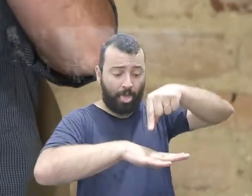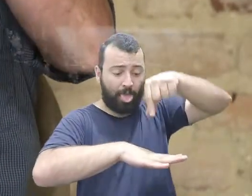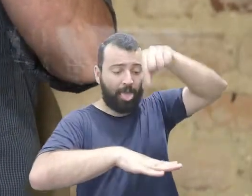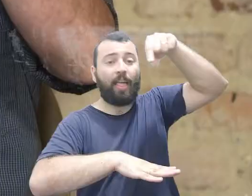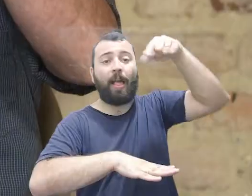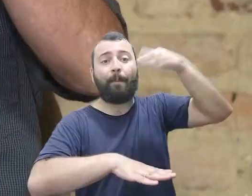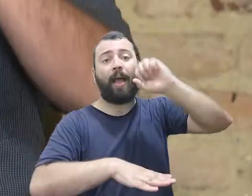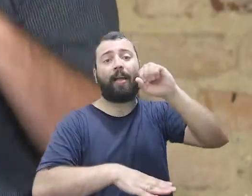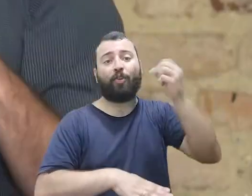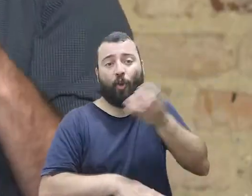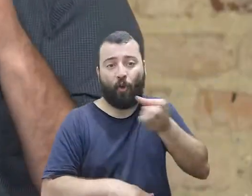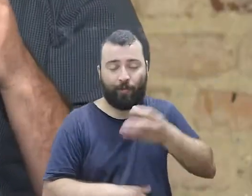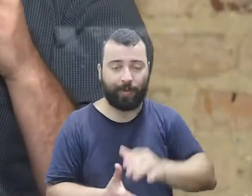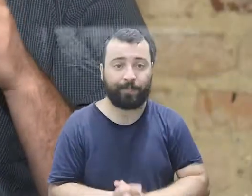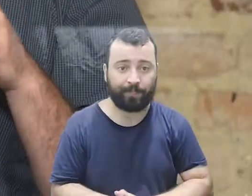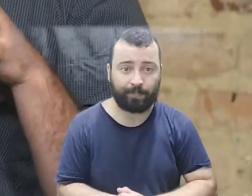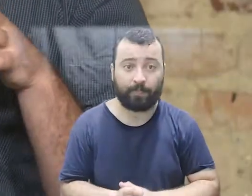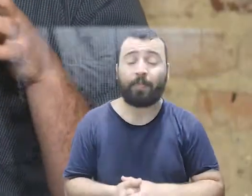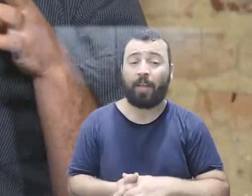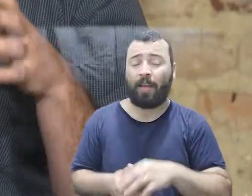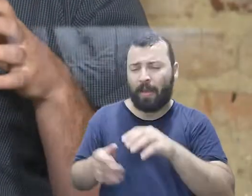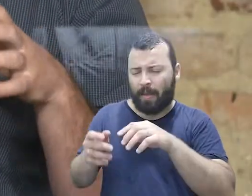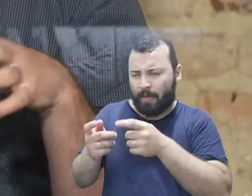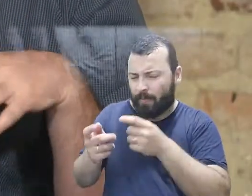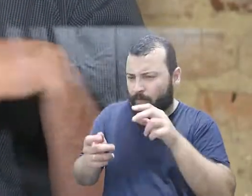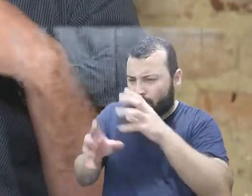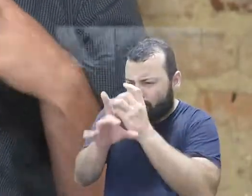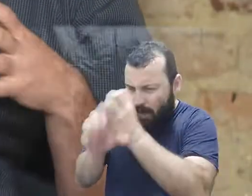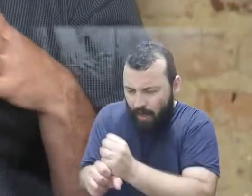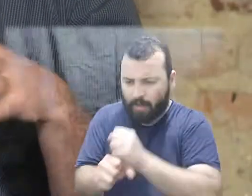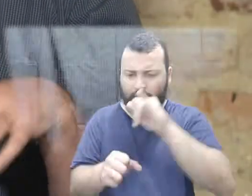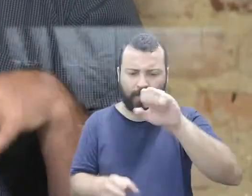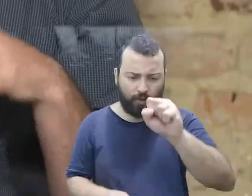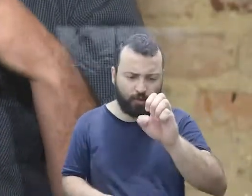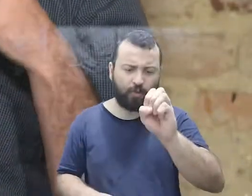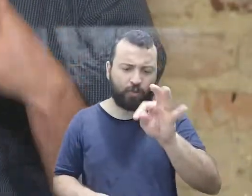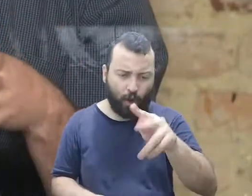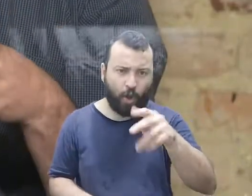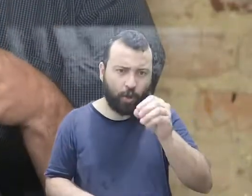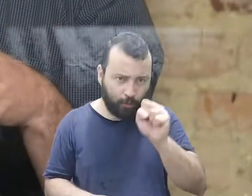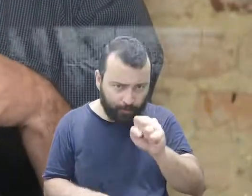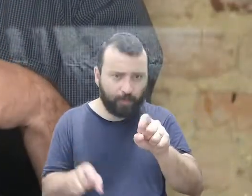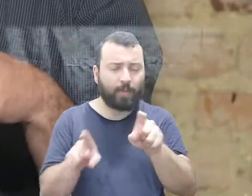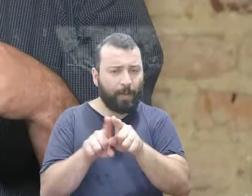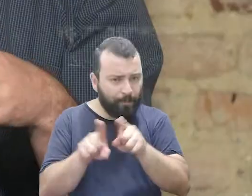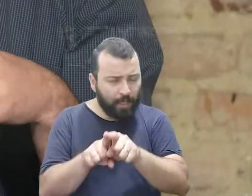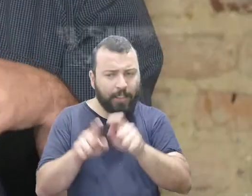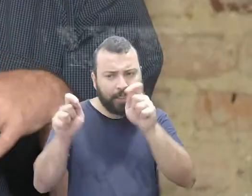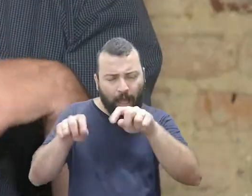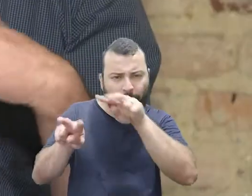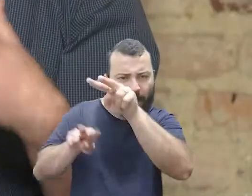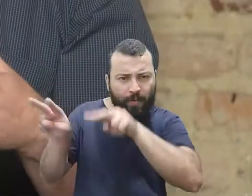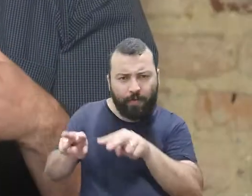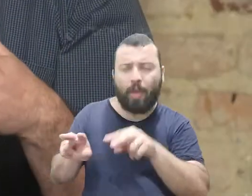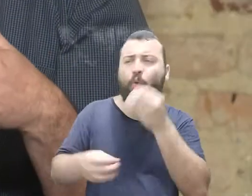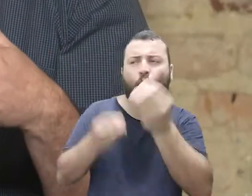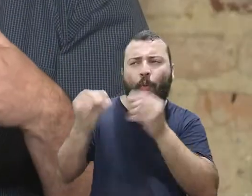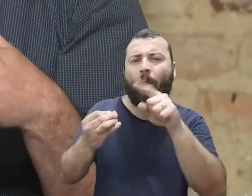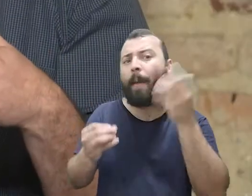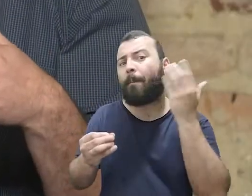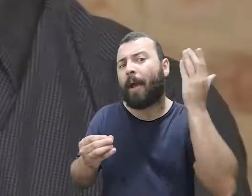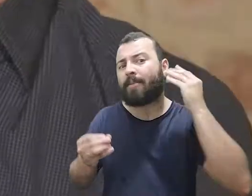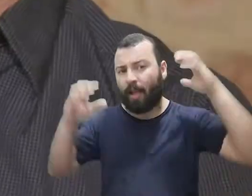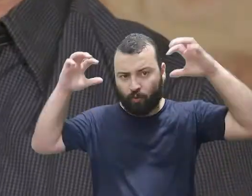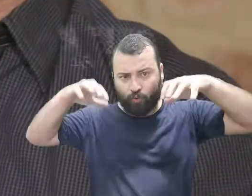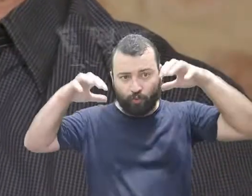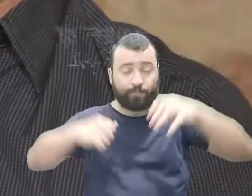camadas mais recentes. Medindo os isótopos de oxigênio e outros elementos dos espelhotemas, a gente pode reconstituir a chuva do